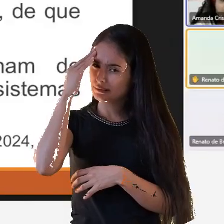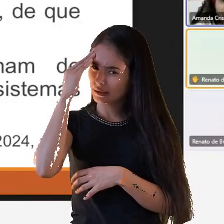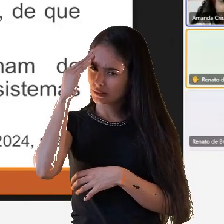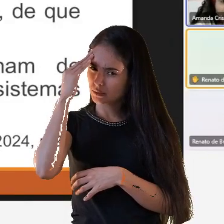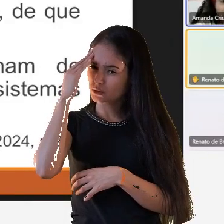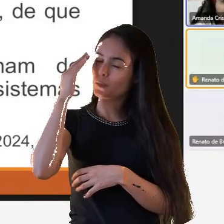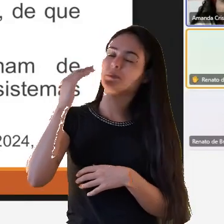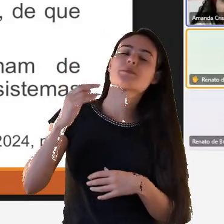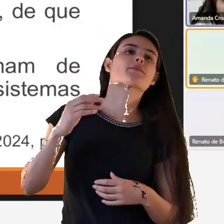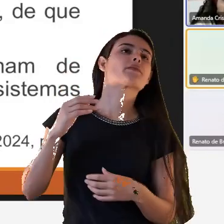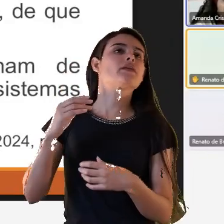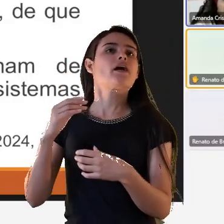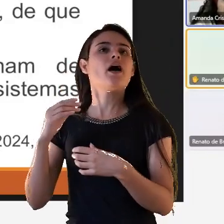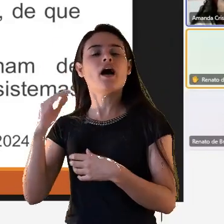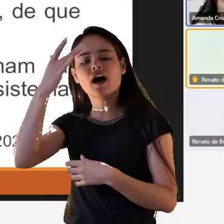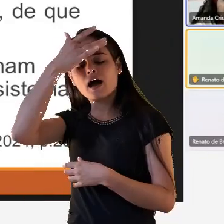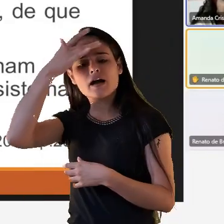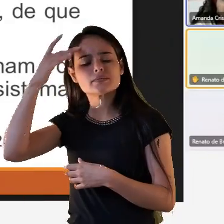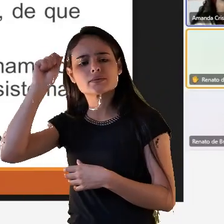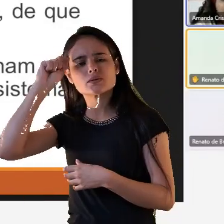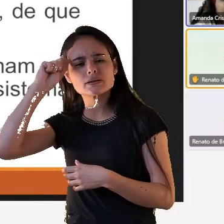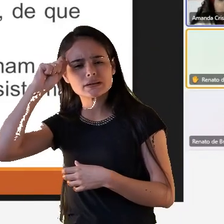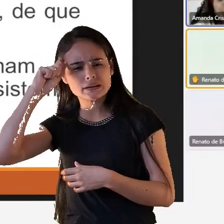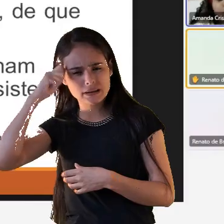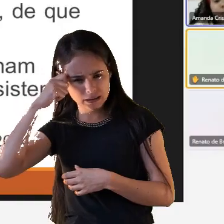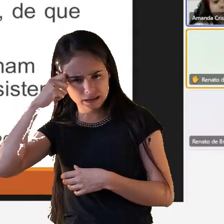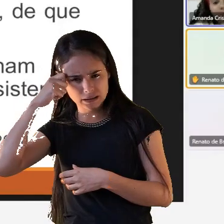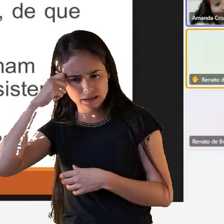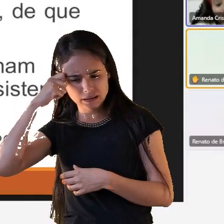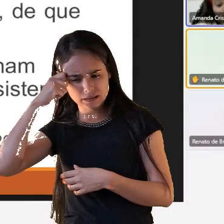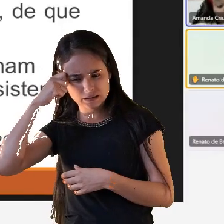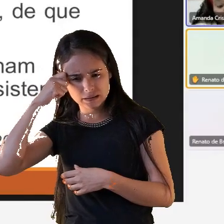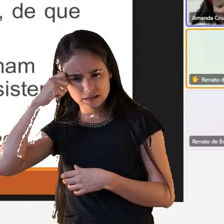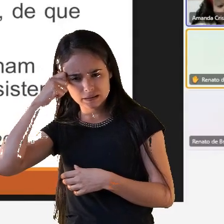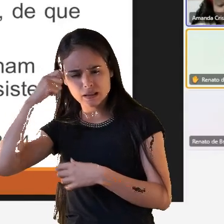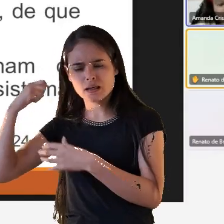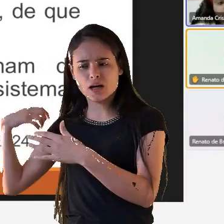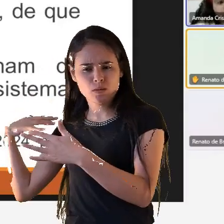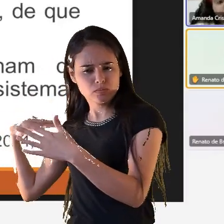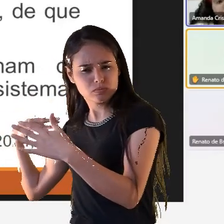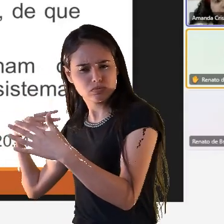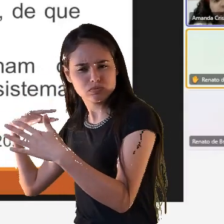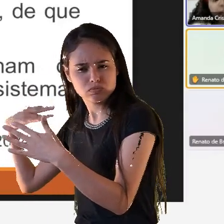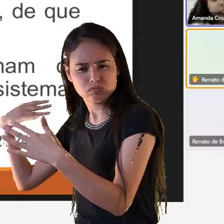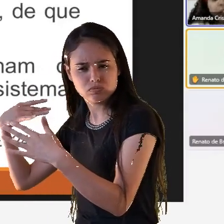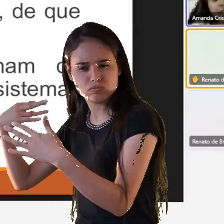do trabalho, né? Os povos africanos, eles trouxeram